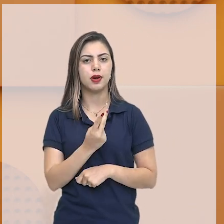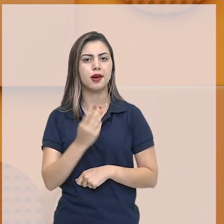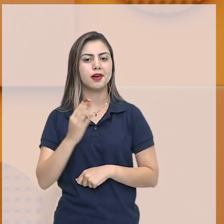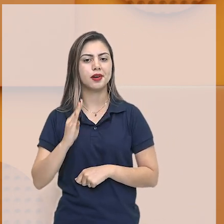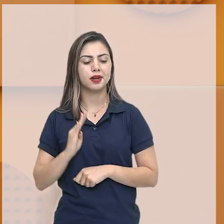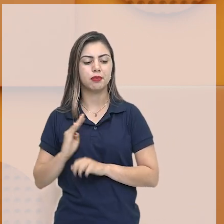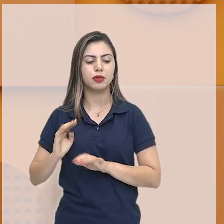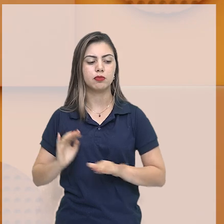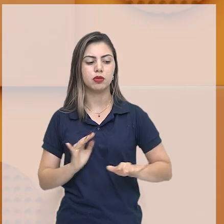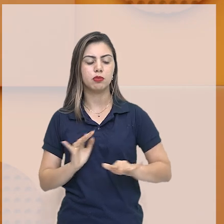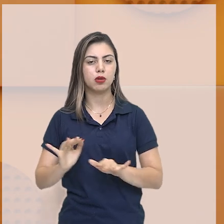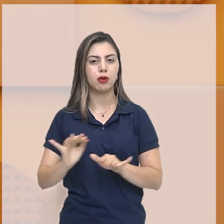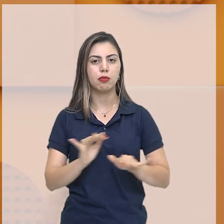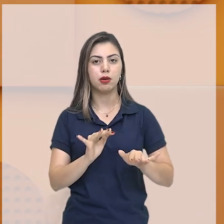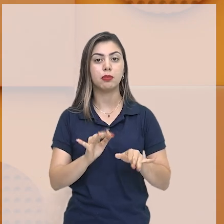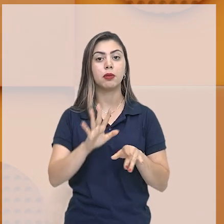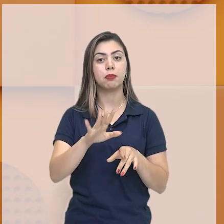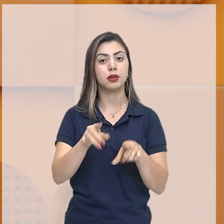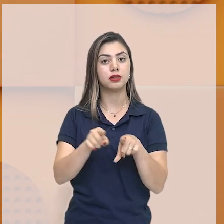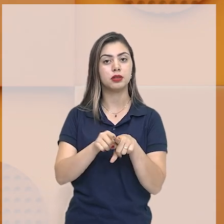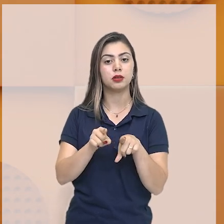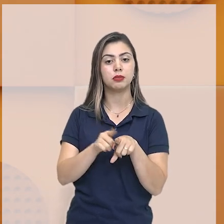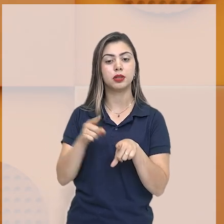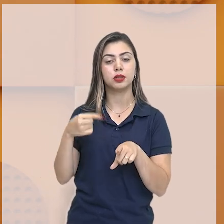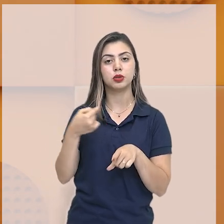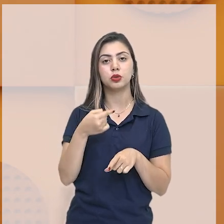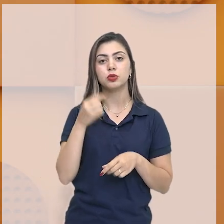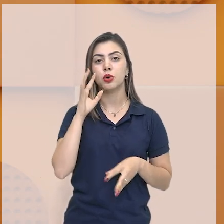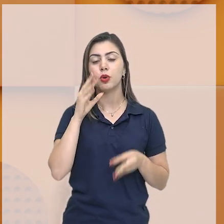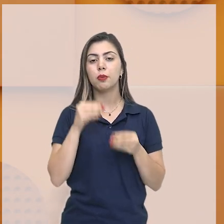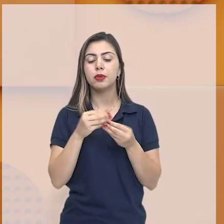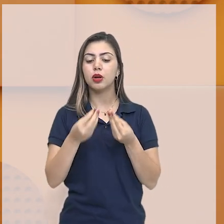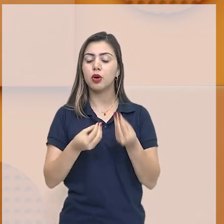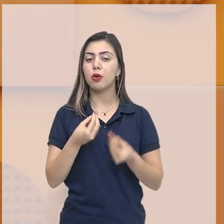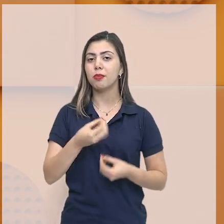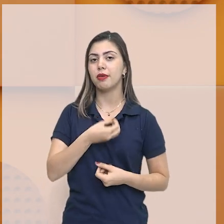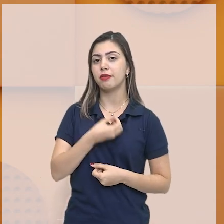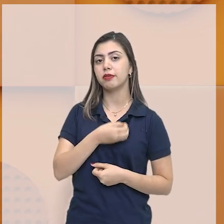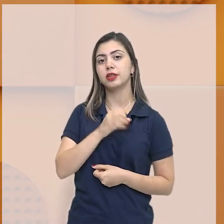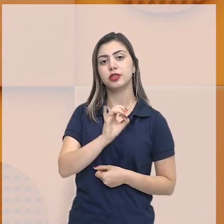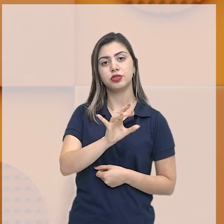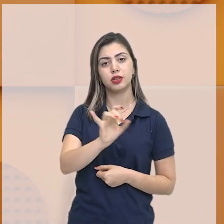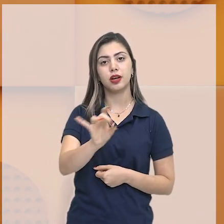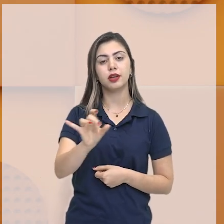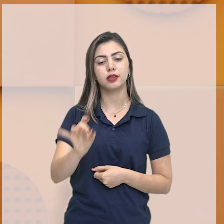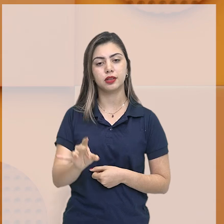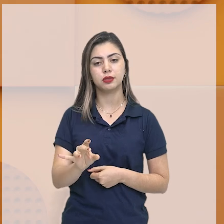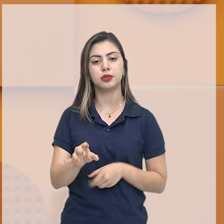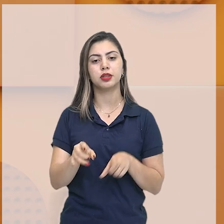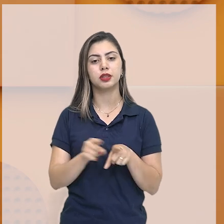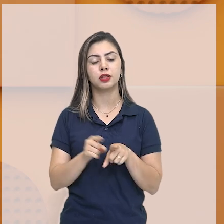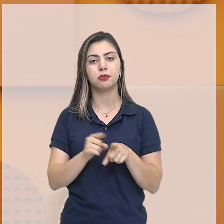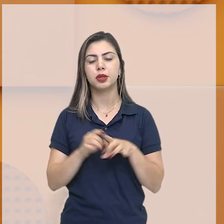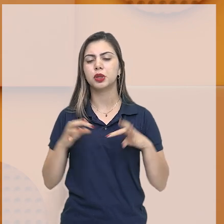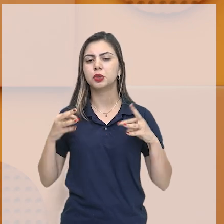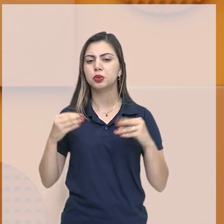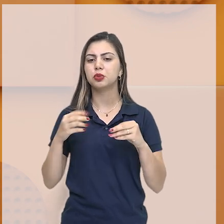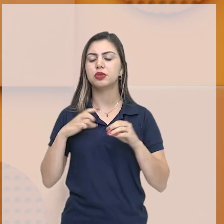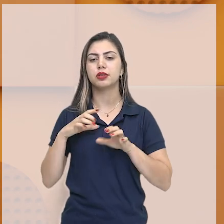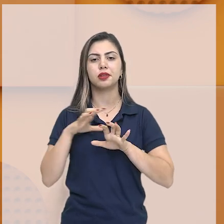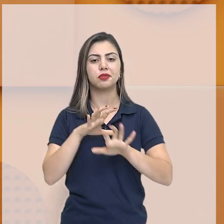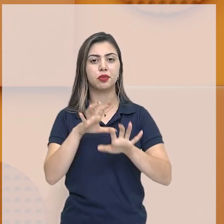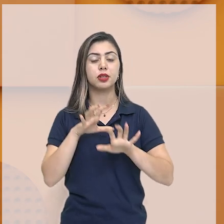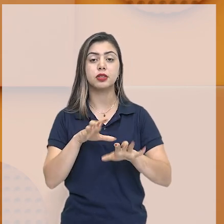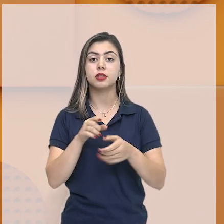para compreender também, né, a sua realidade e tudo aquilo que influencia não